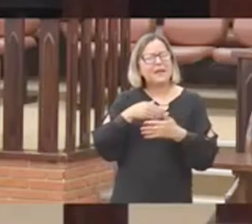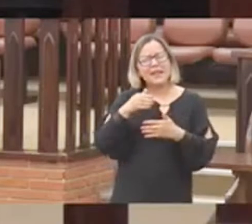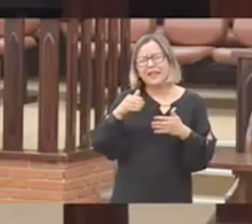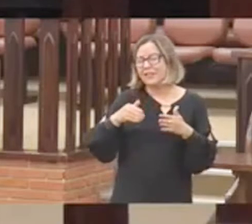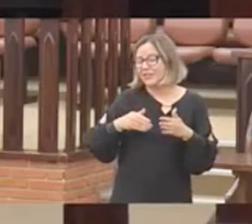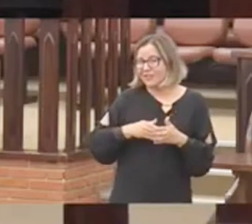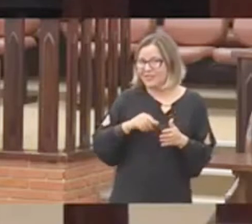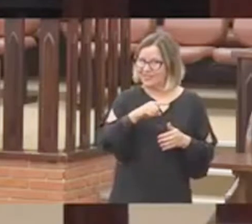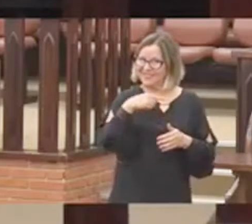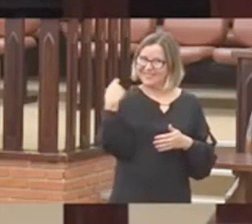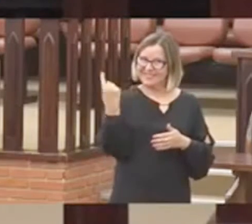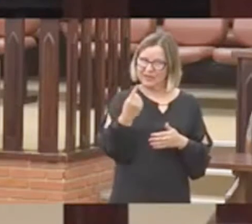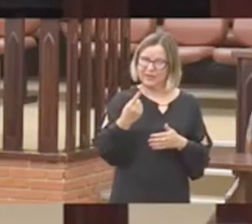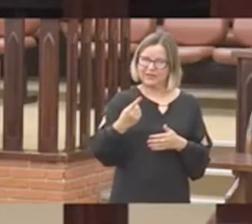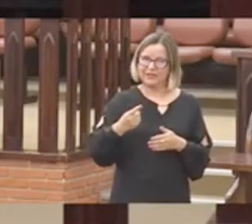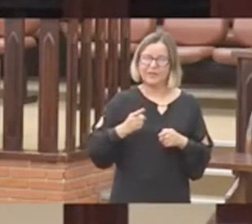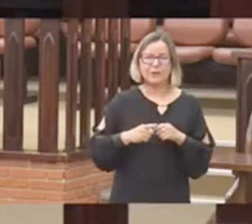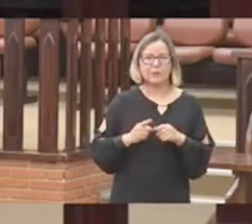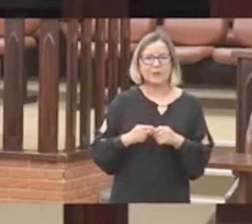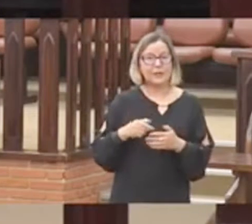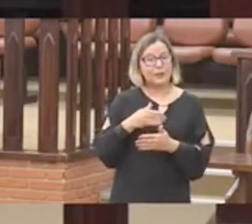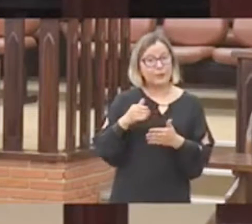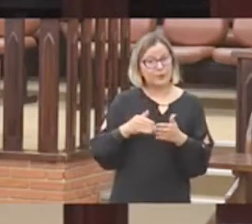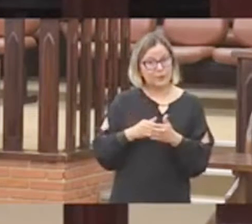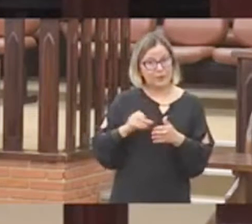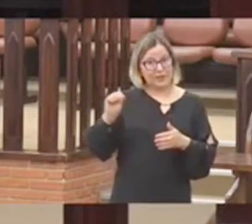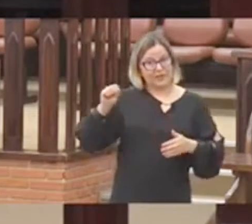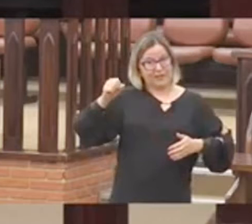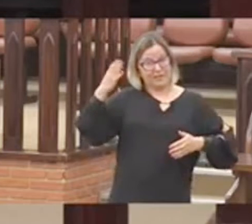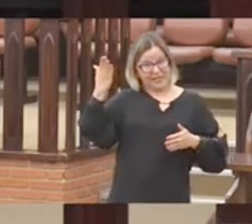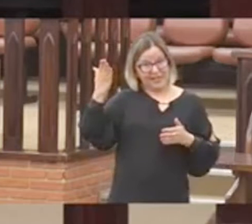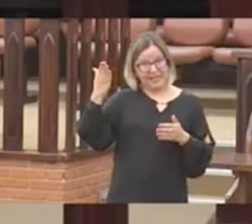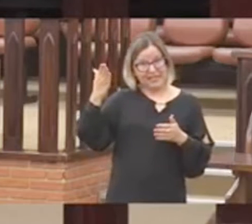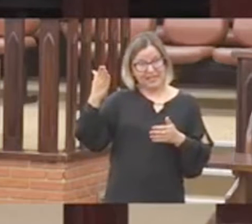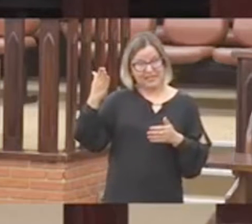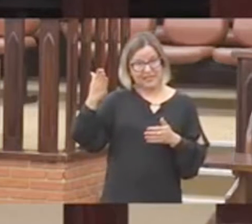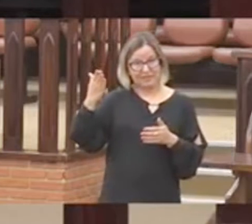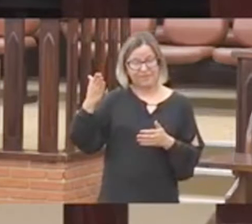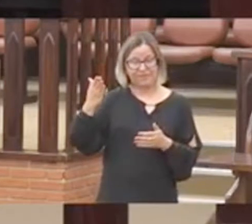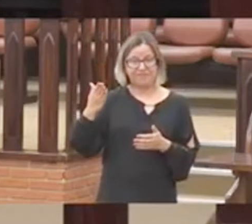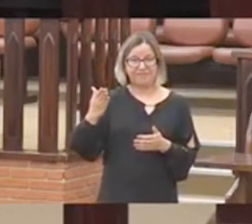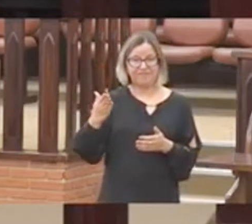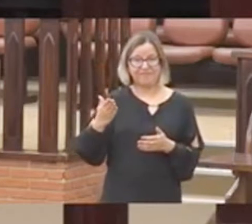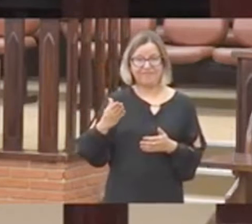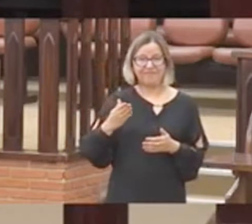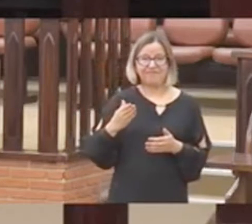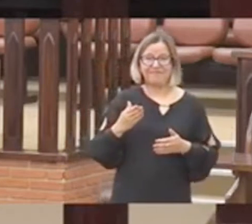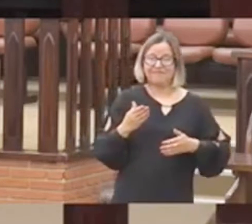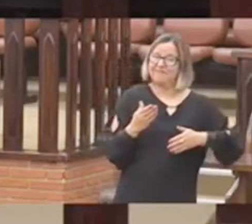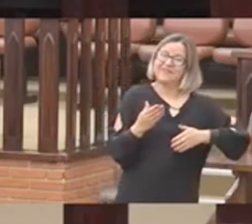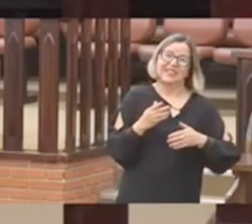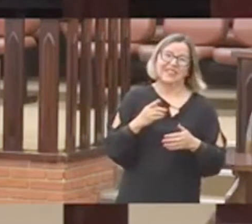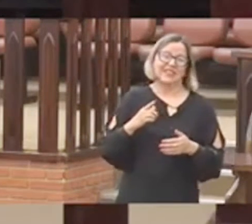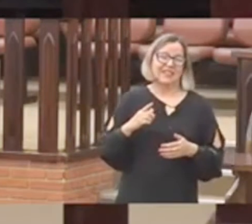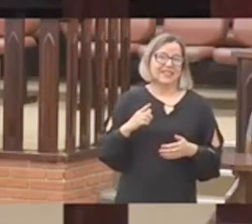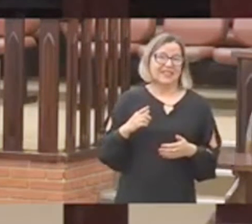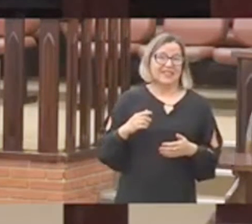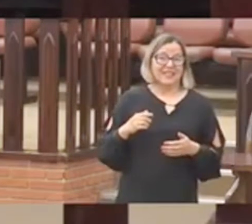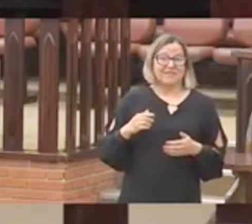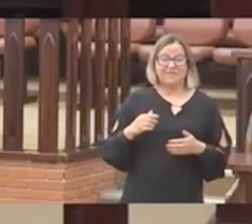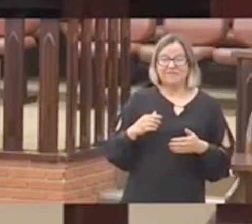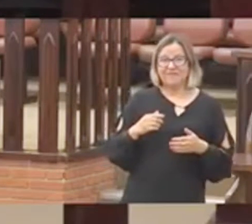E tudo isso que está acontecendo tem gerado ansiedade, tem